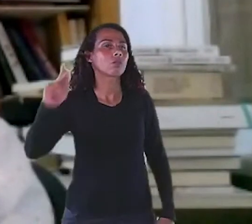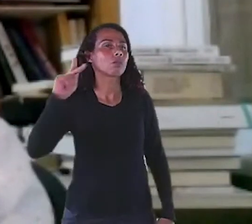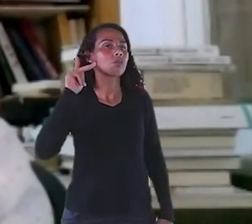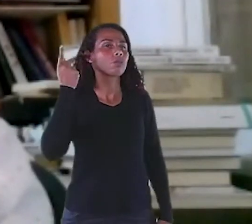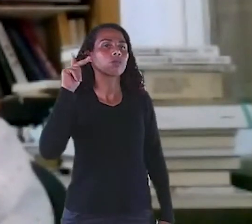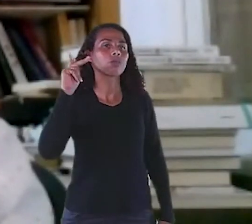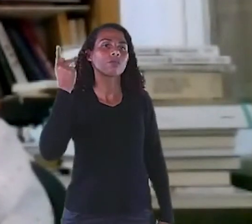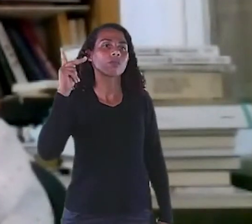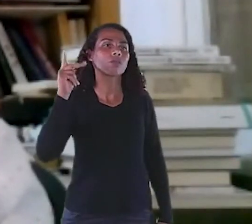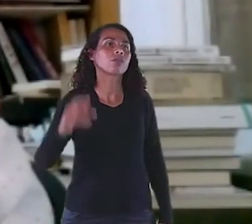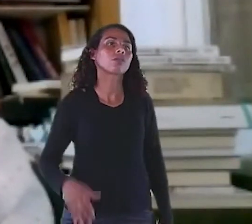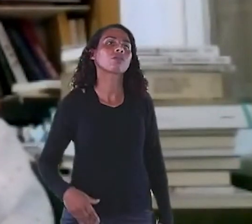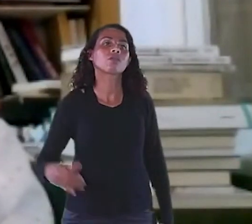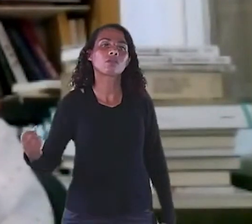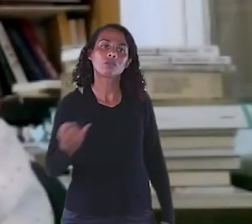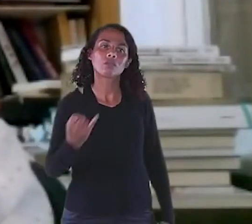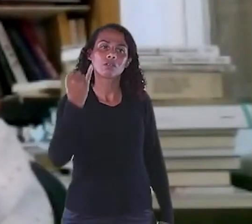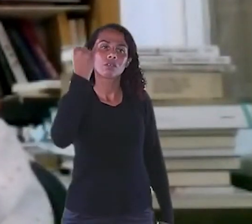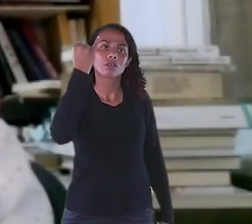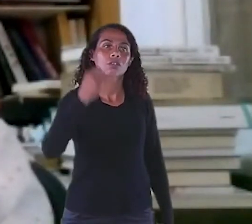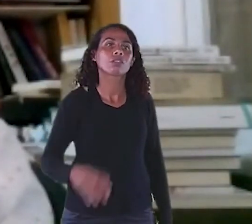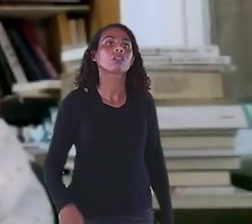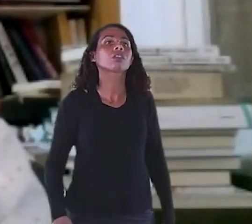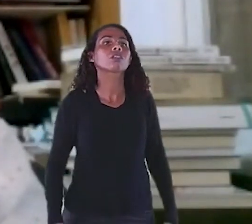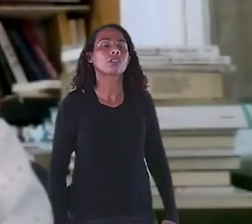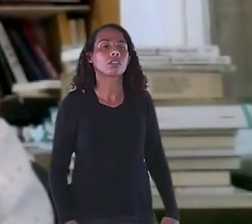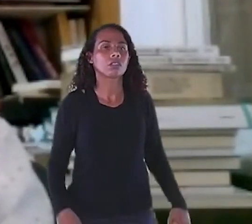de um xará meu, né?